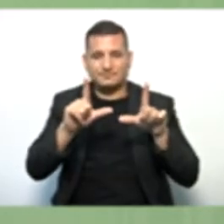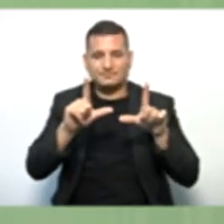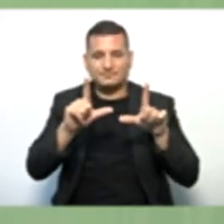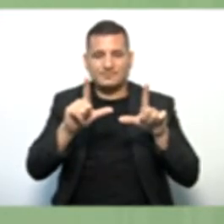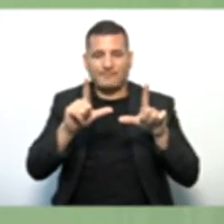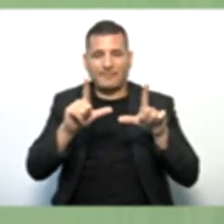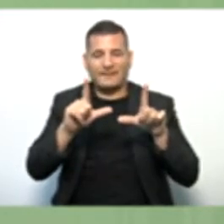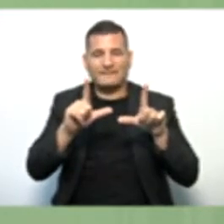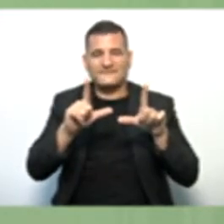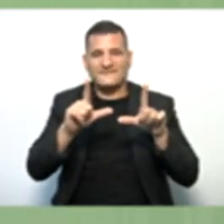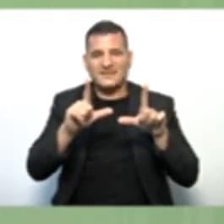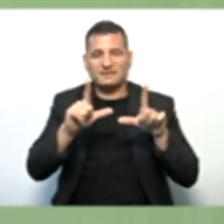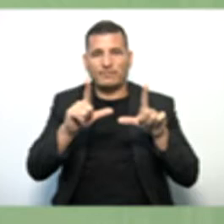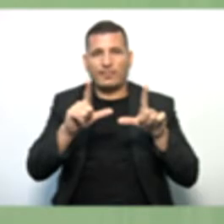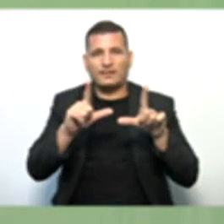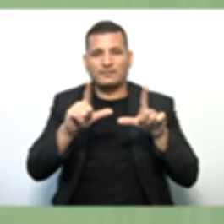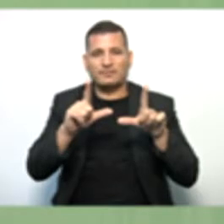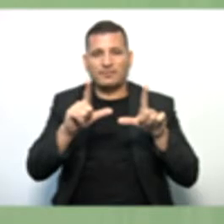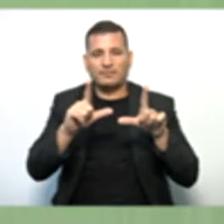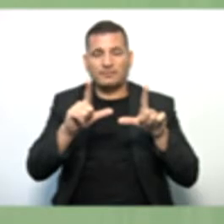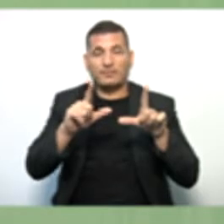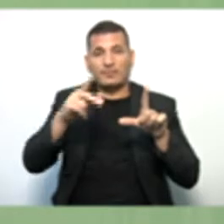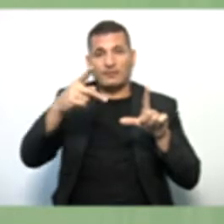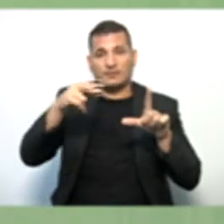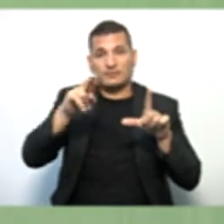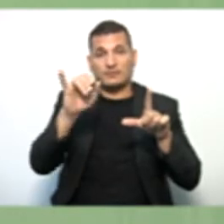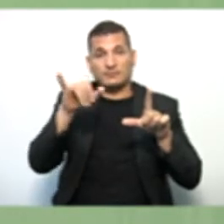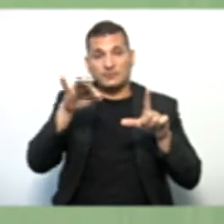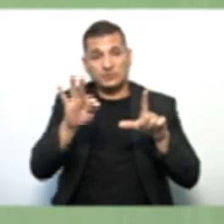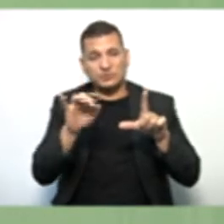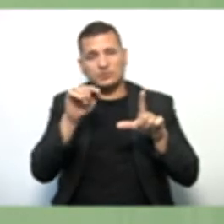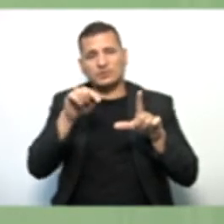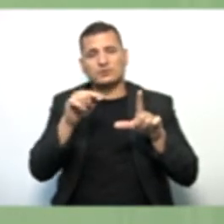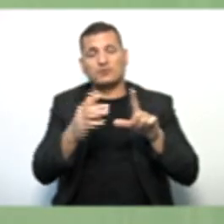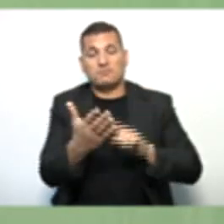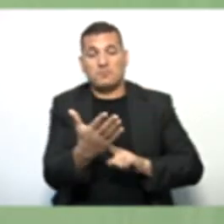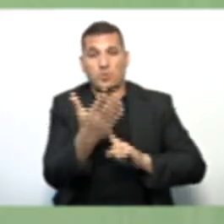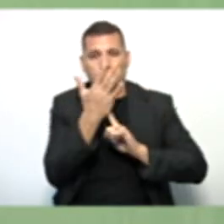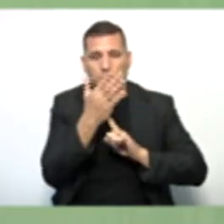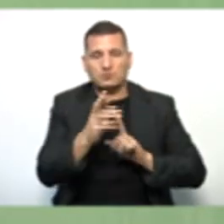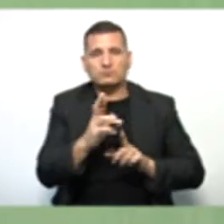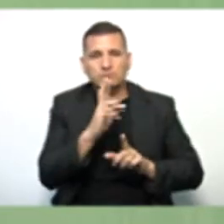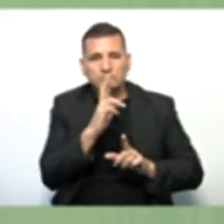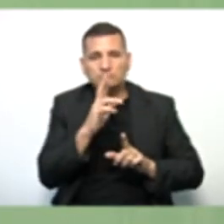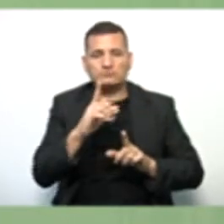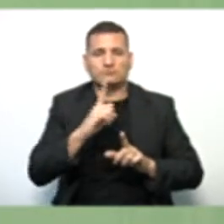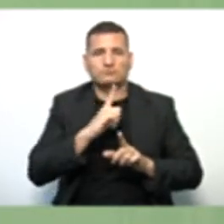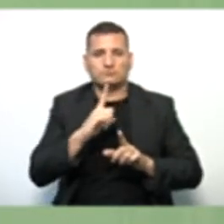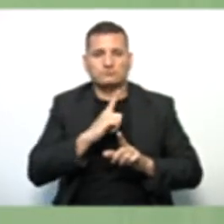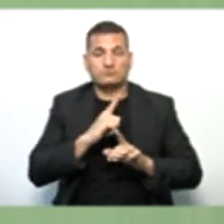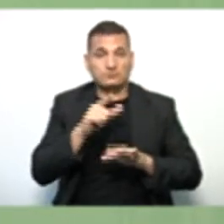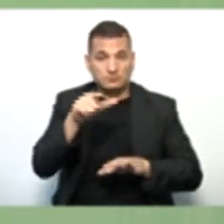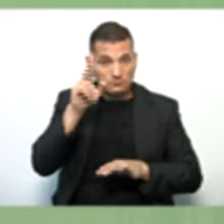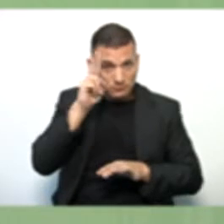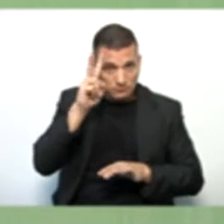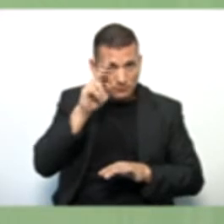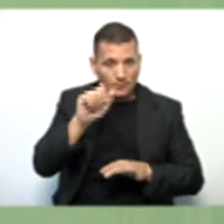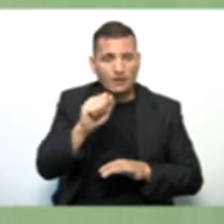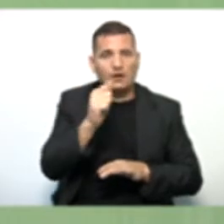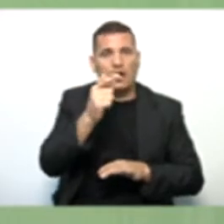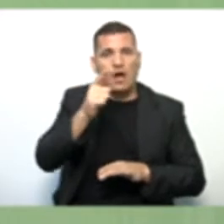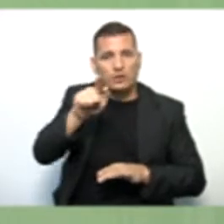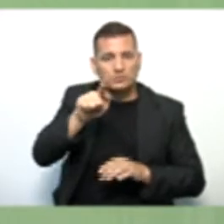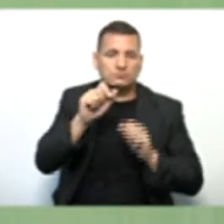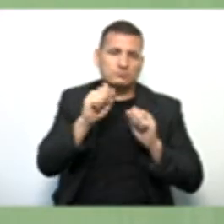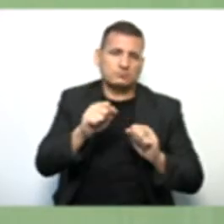Print. A letra é feia de todo jeito mesmo, tá? O print mostra o resultado pra gente. Lembrando que o algoritmo pode ter tudo isso, né? No